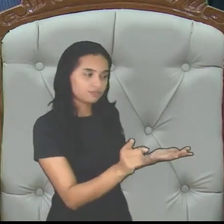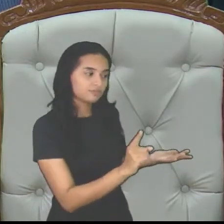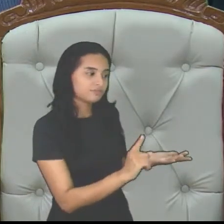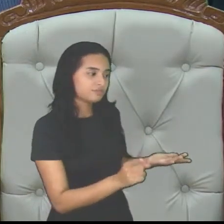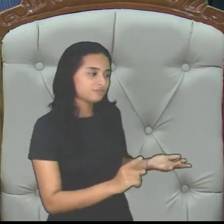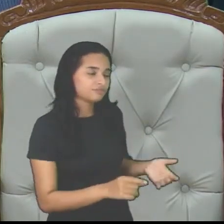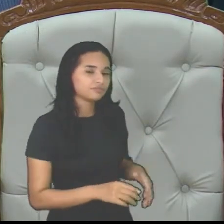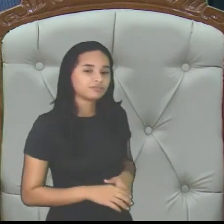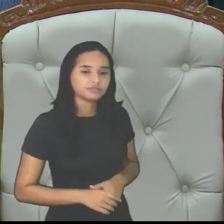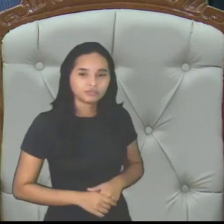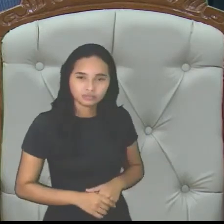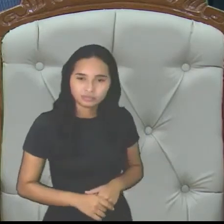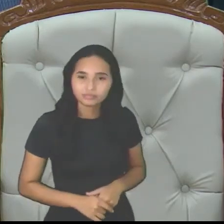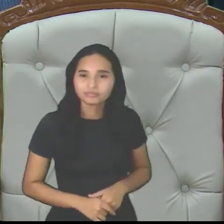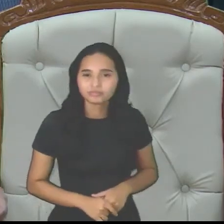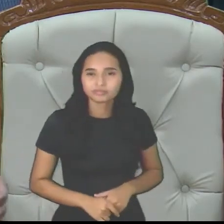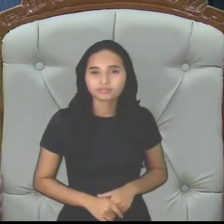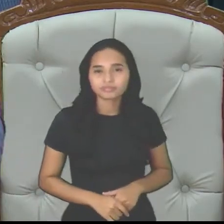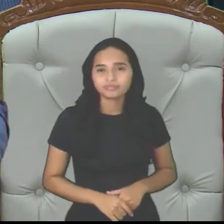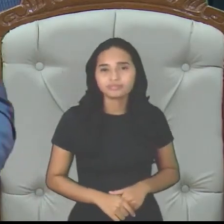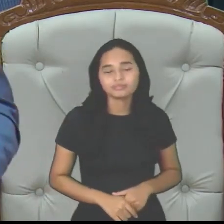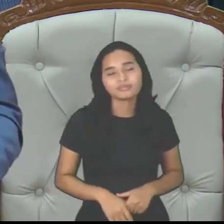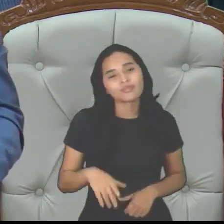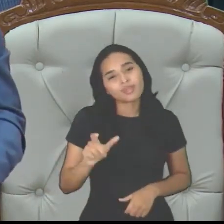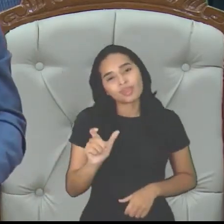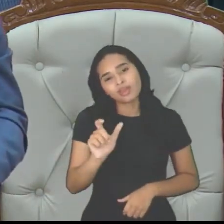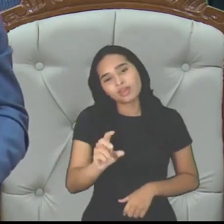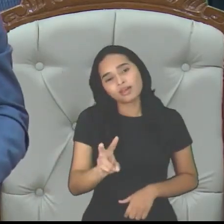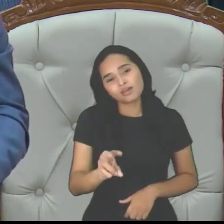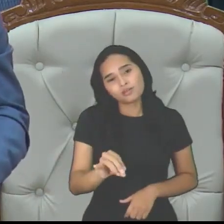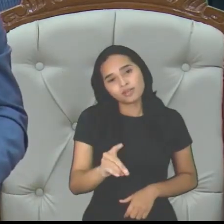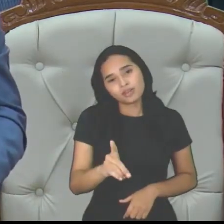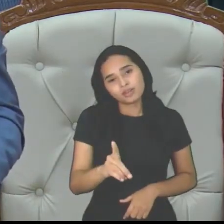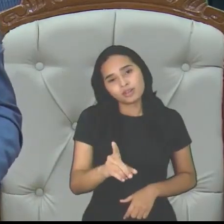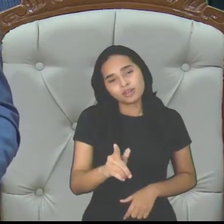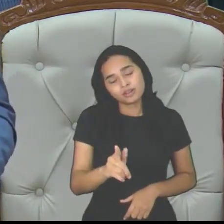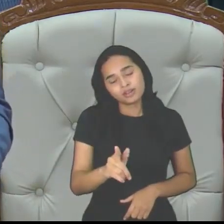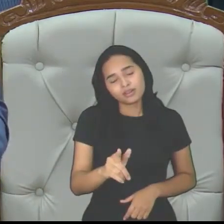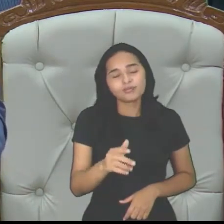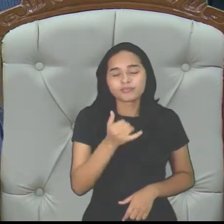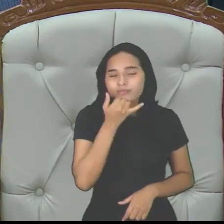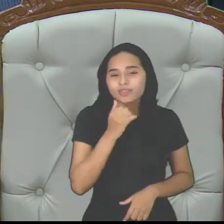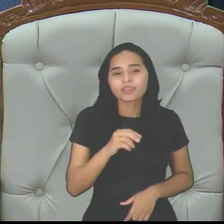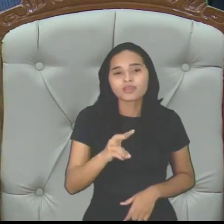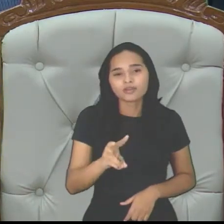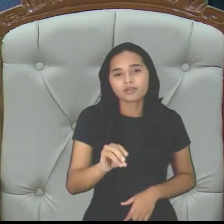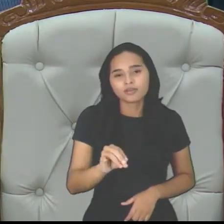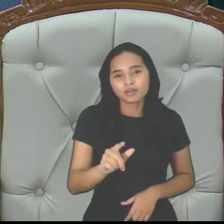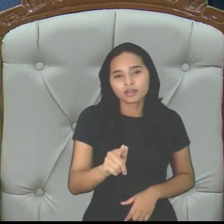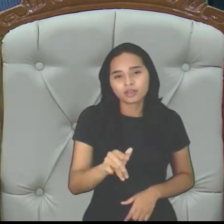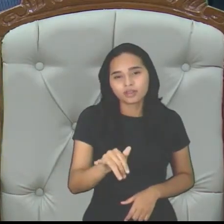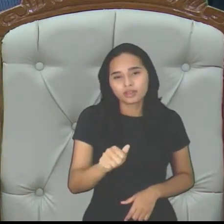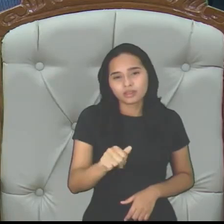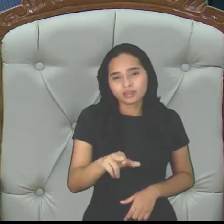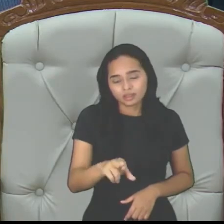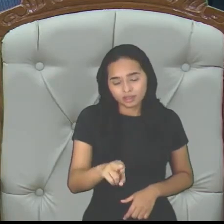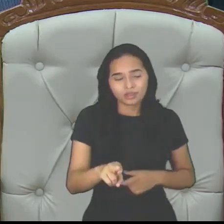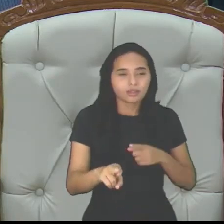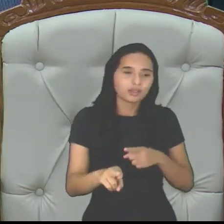desapercebidos. E a palavra vigiar aqui é muito forte. O que Lucas usa